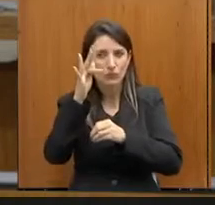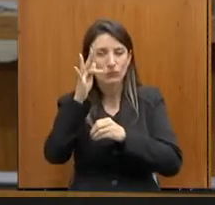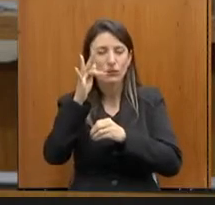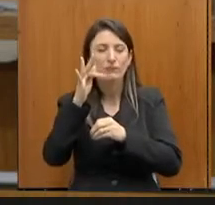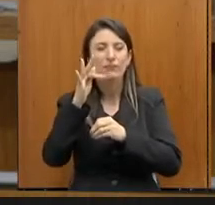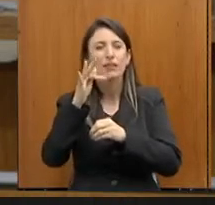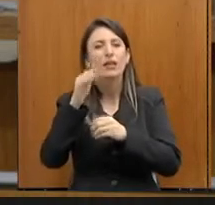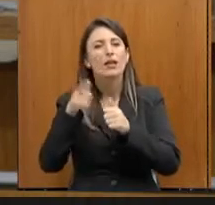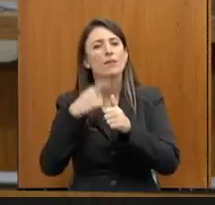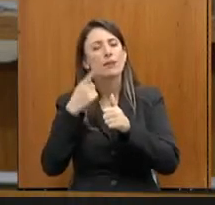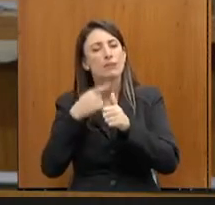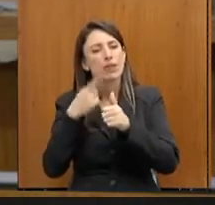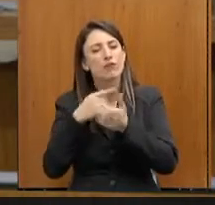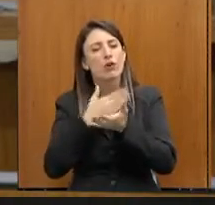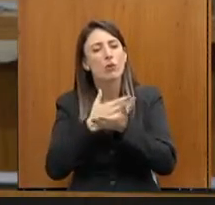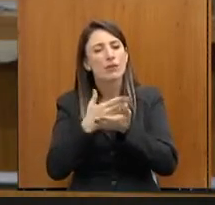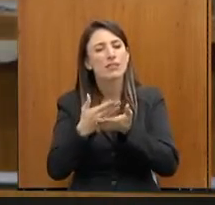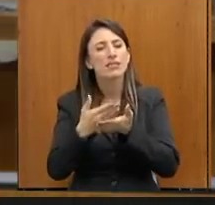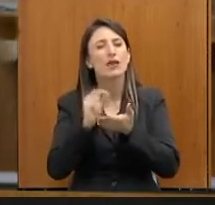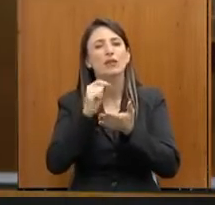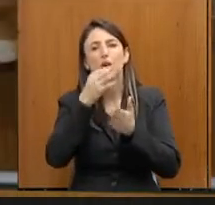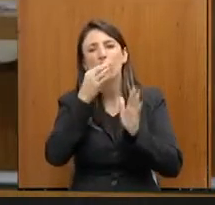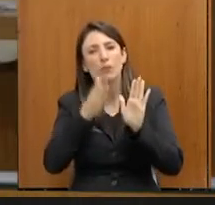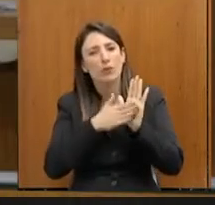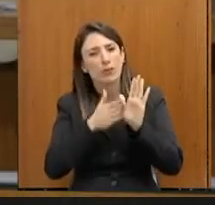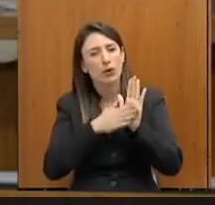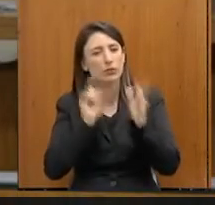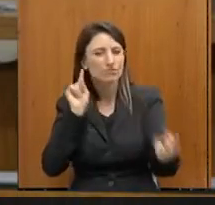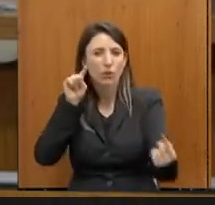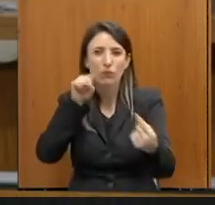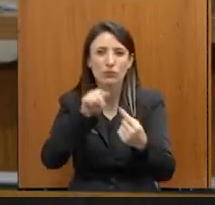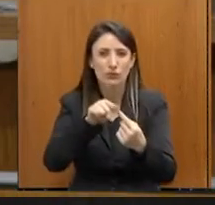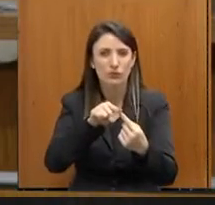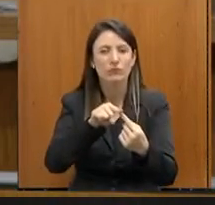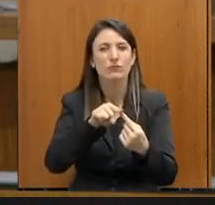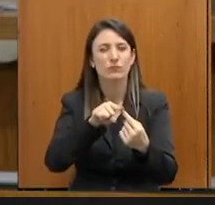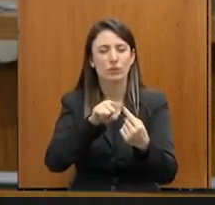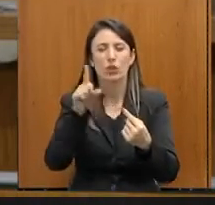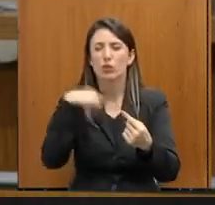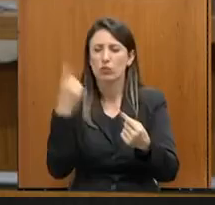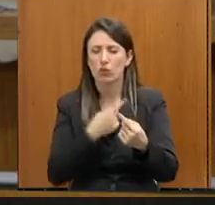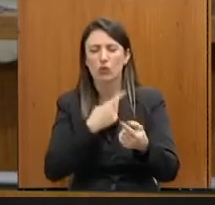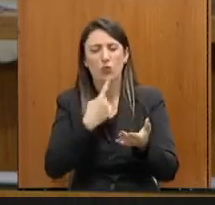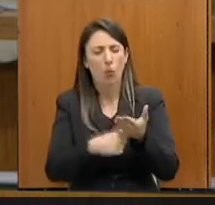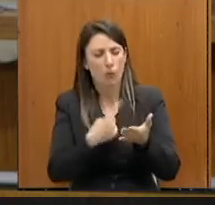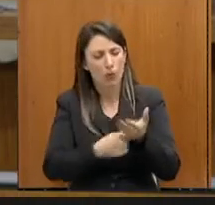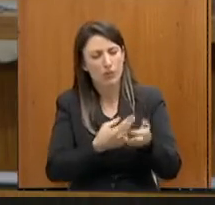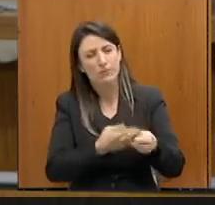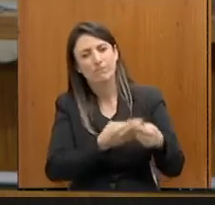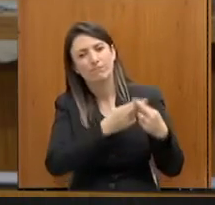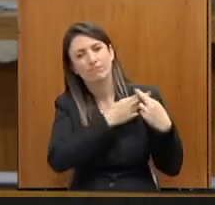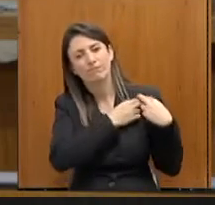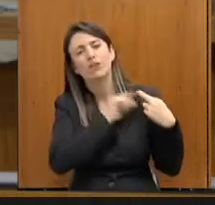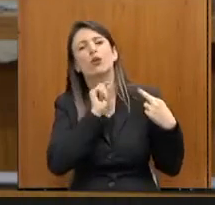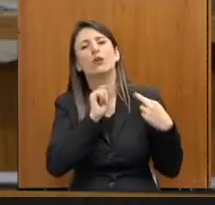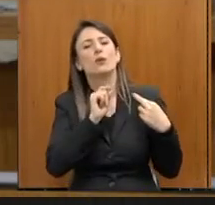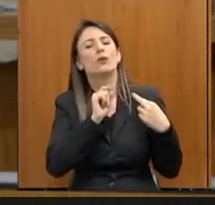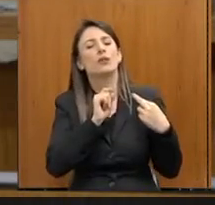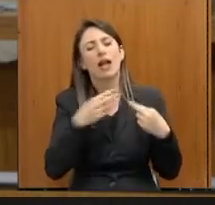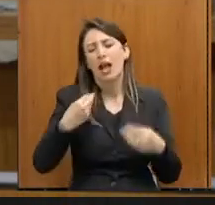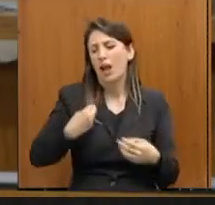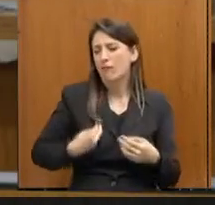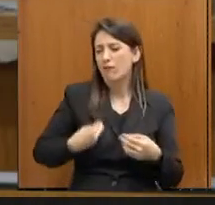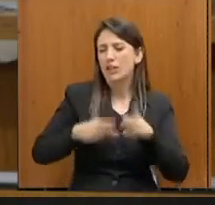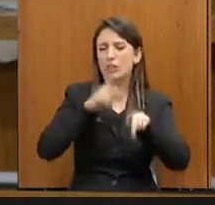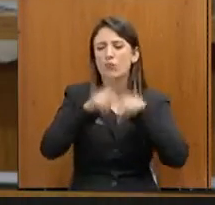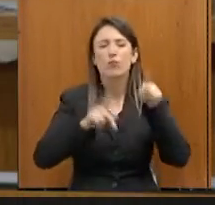com aquilo que a gente tinha o Nosso propósito né que o nosso propósito e o nosso compromisso é transformar a vida dos